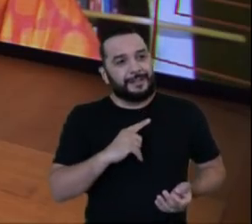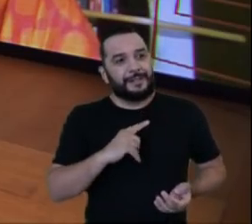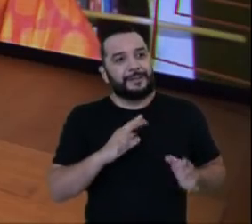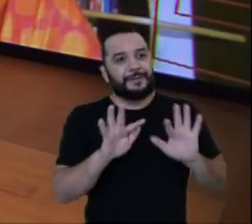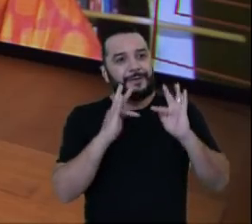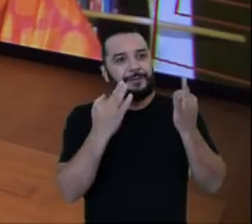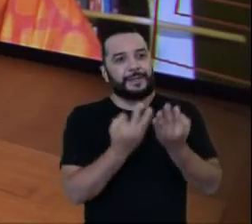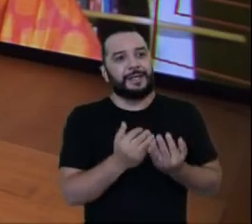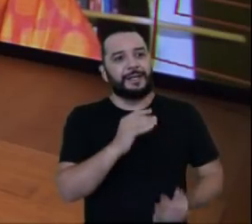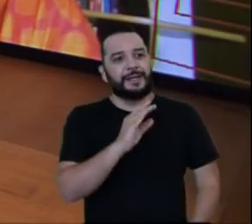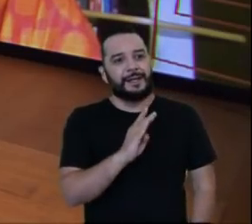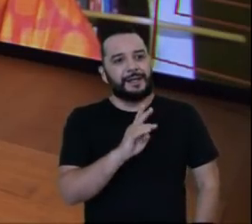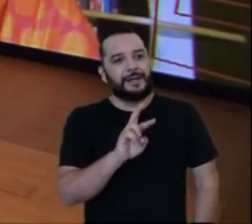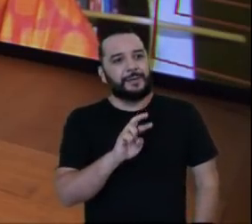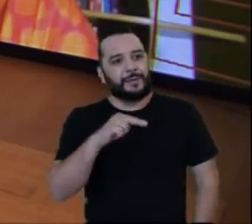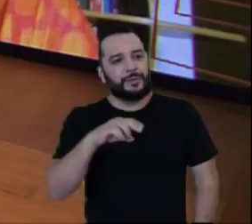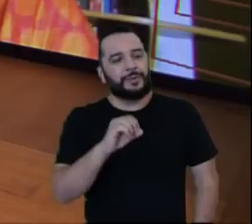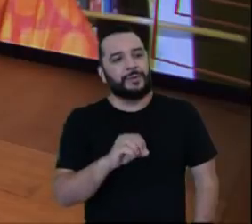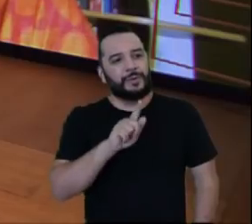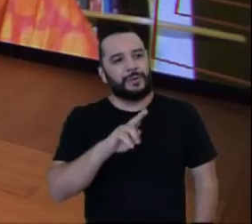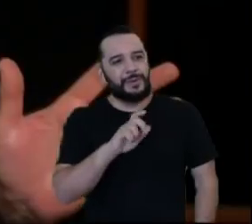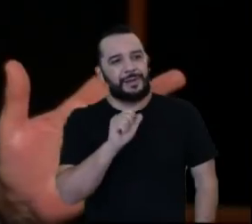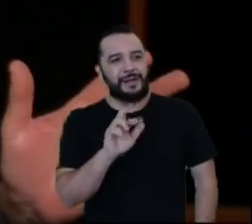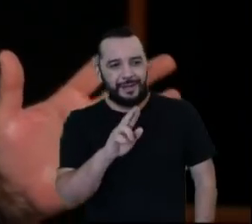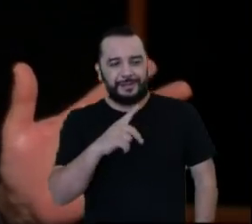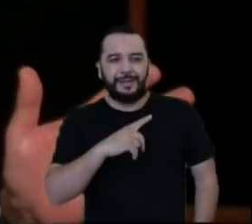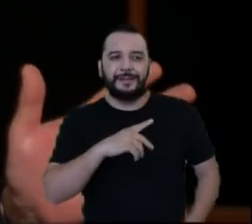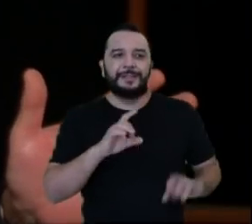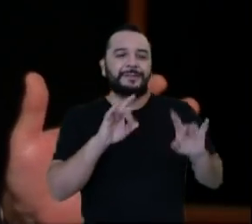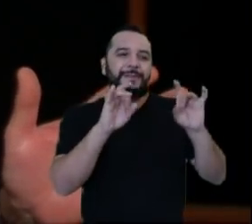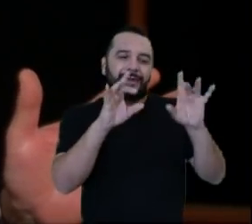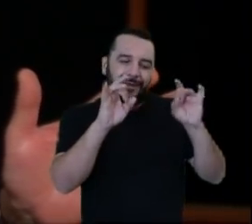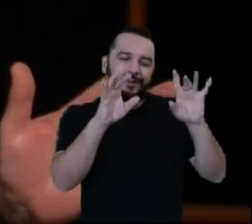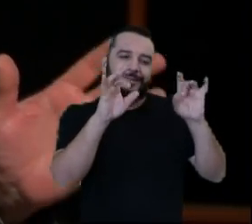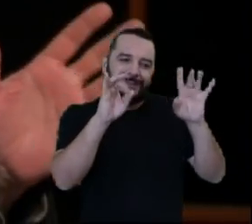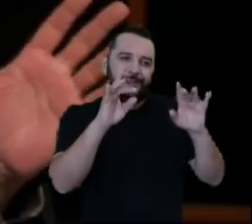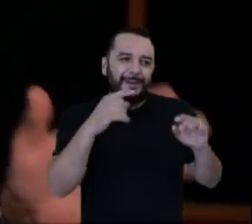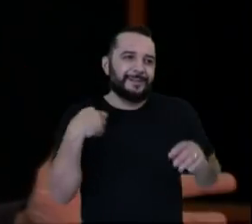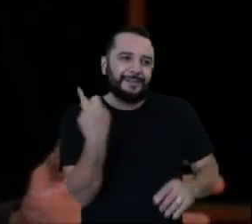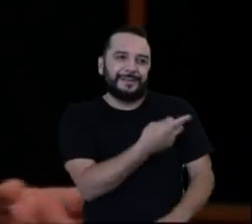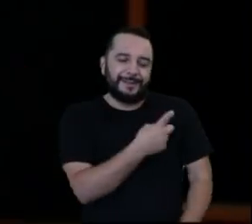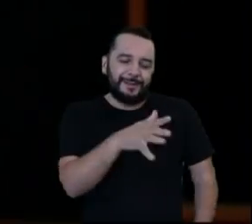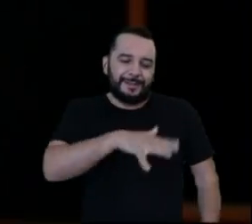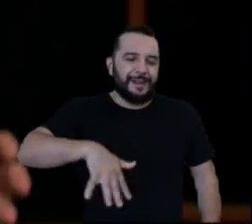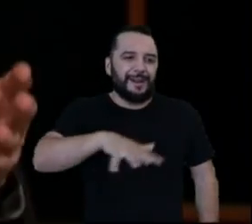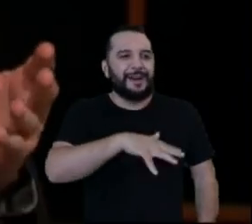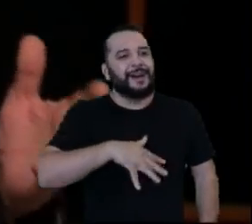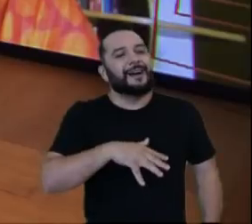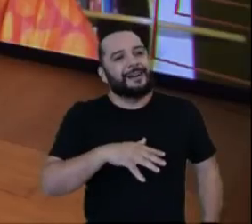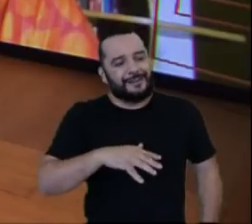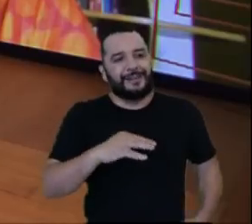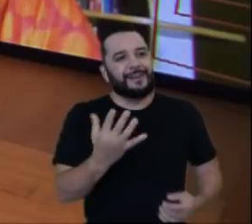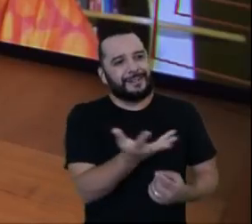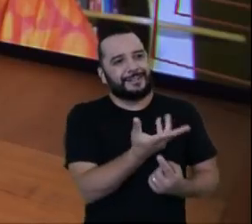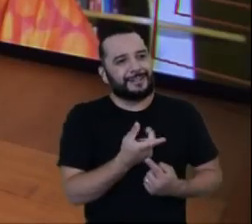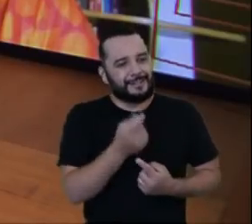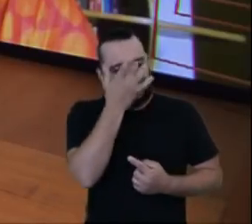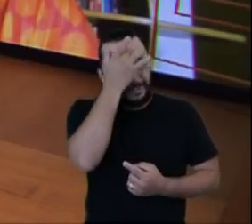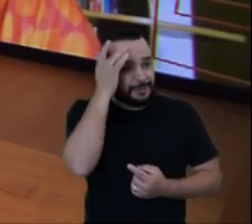aguardar ansiosamente, então. E, infelizmente, nosso programa está chegando ao fim, mas foi um prazer ter você aqui com a gente, viu,